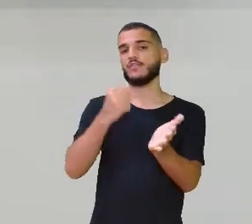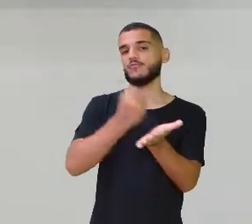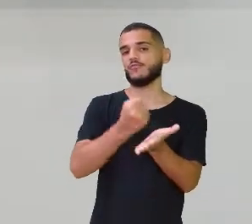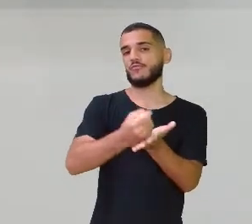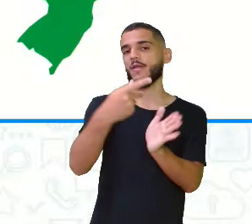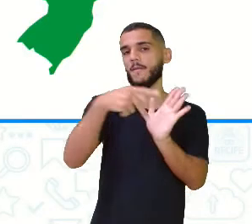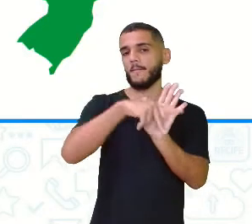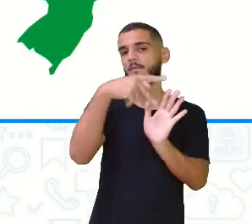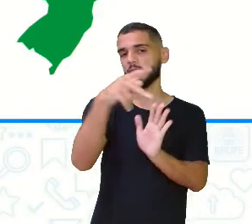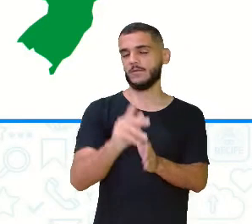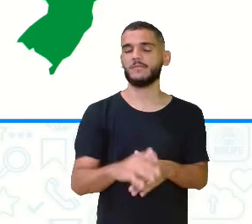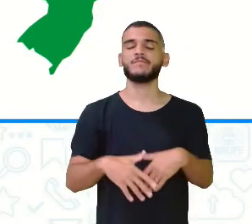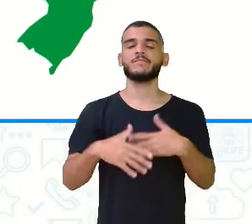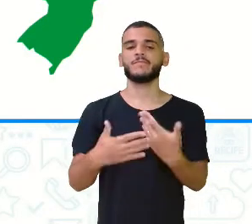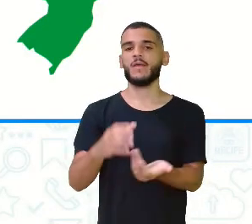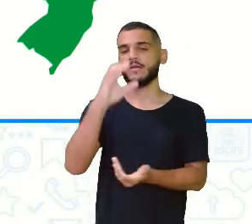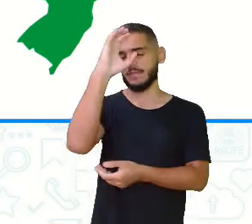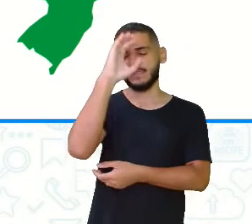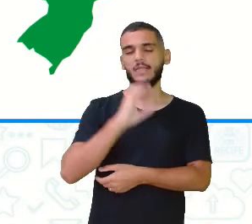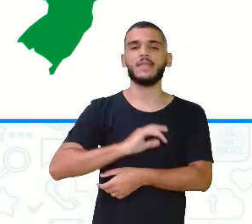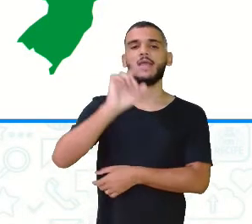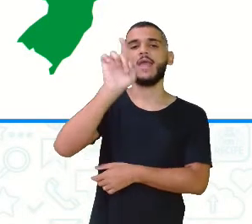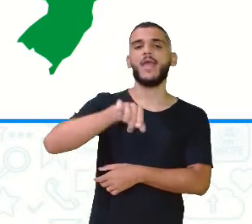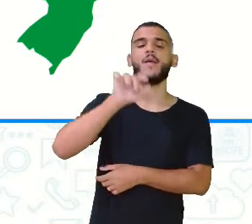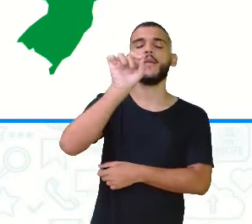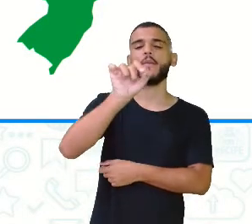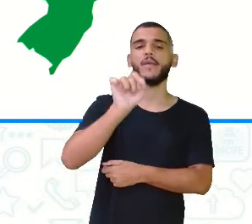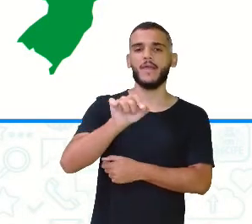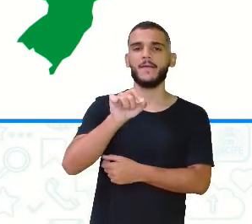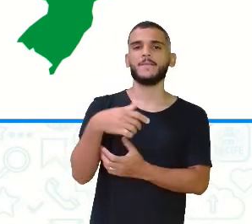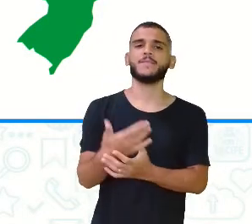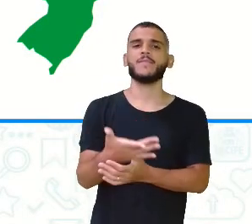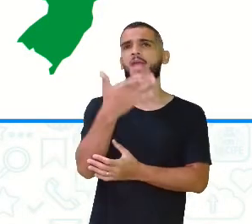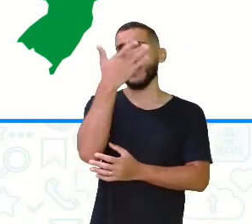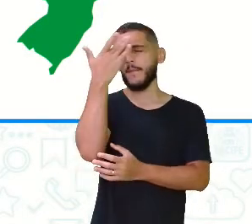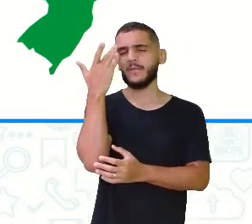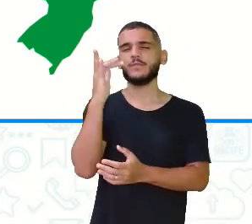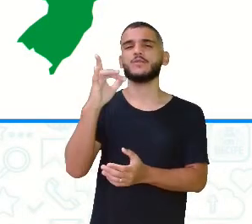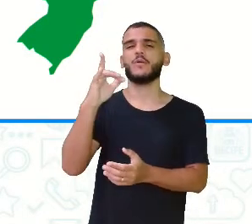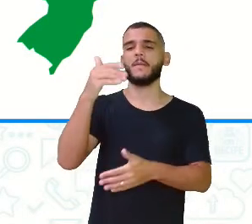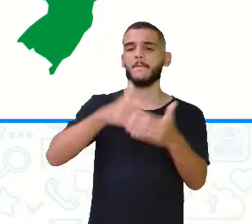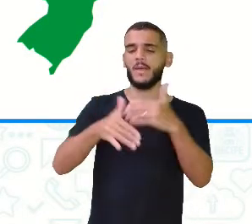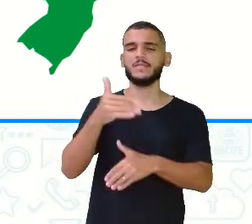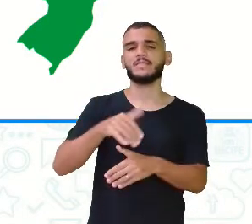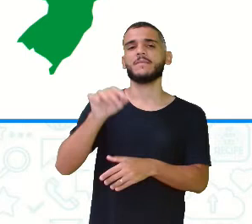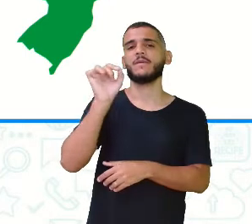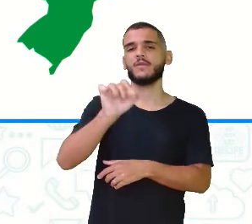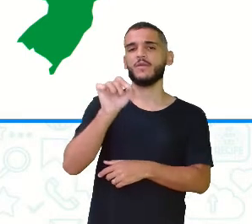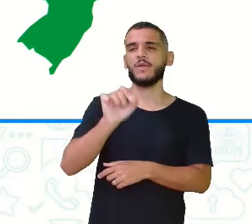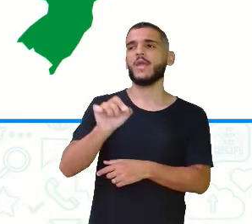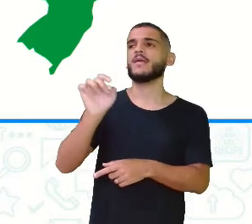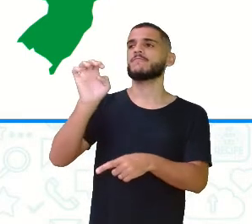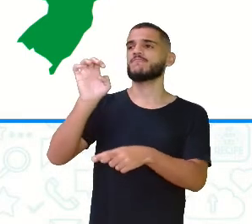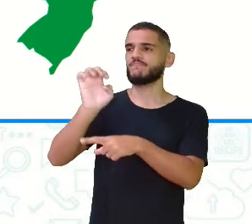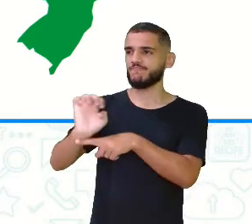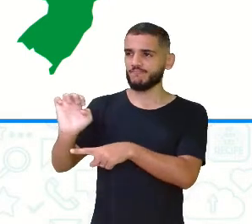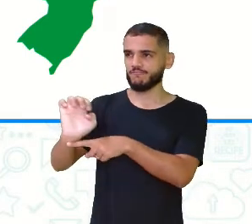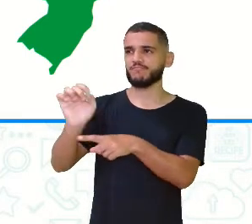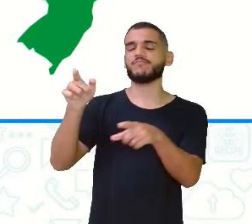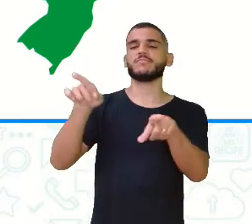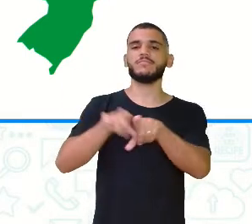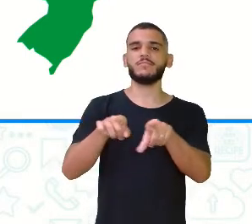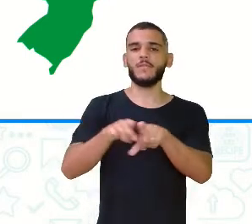olha só, cidadania é a condição de pessoa como membro de um Estado se acha no gozo de direitos que lhe